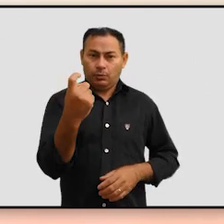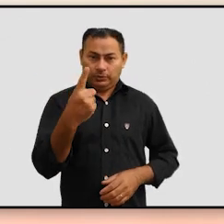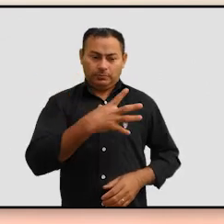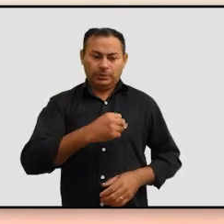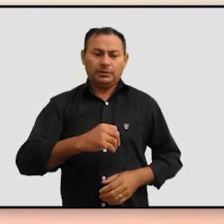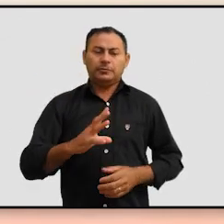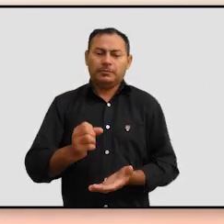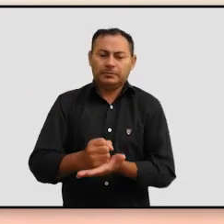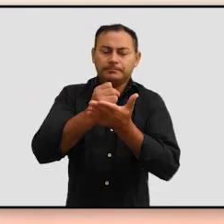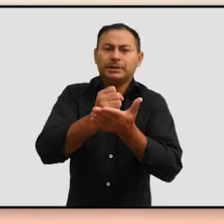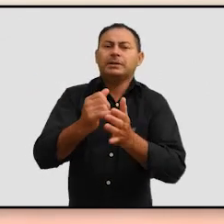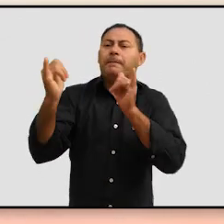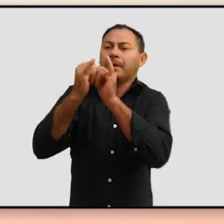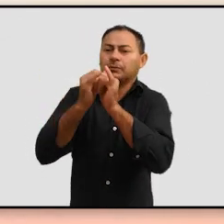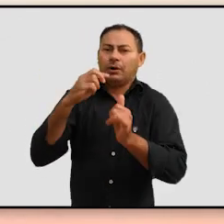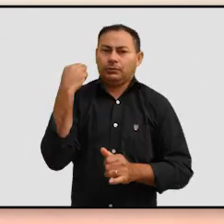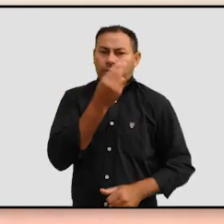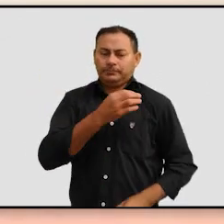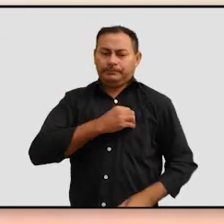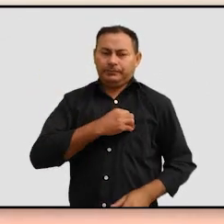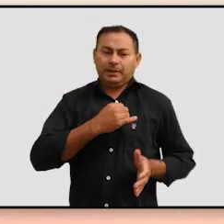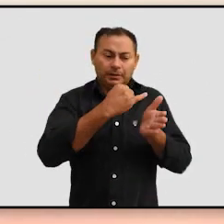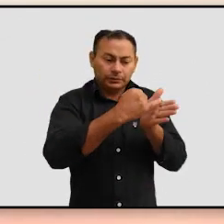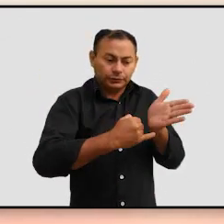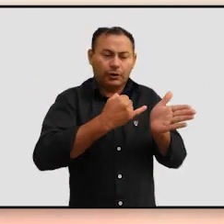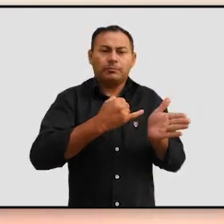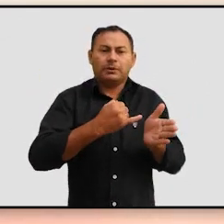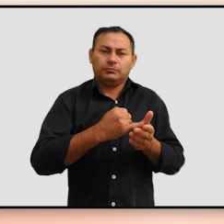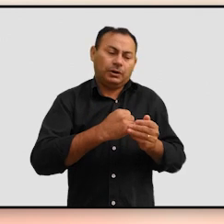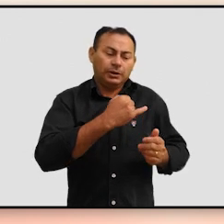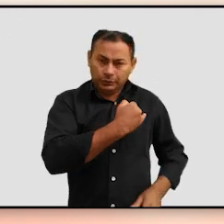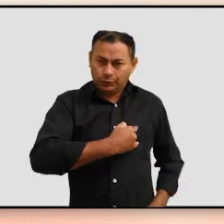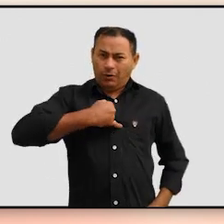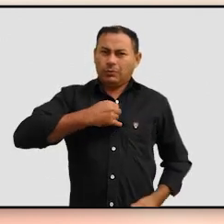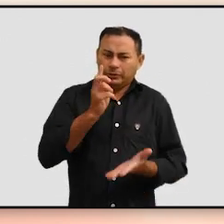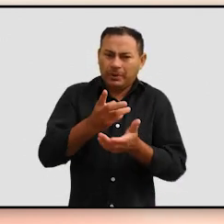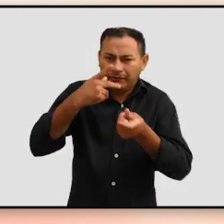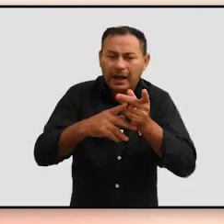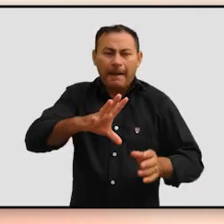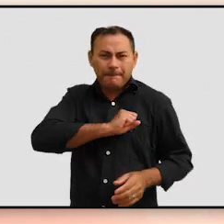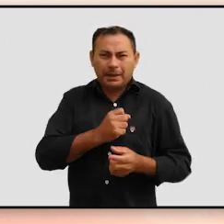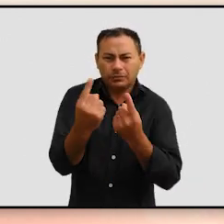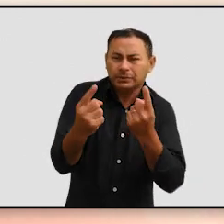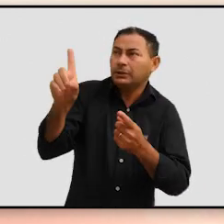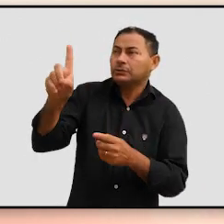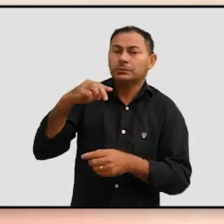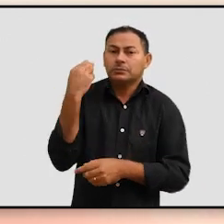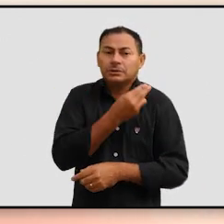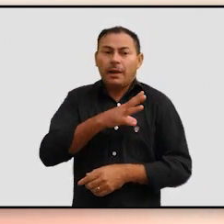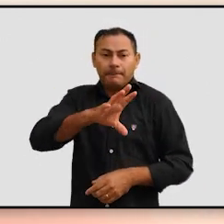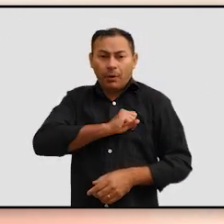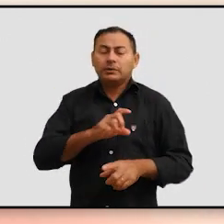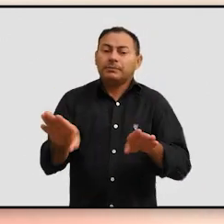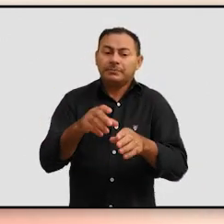Filho como propiciação pelos nossos pecados. João continua fazendo o seguinte comentário: amados, visto que Deus assim nos amou,